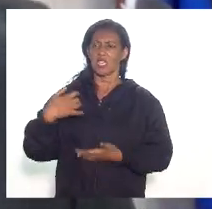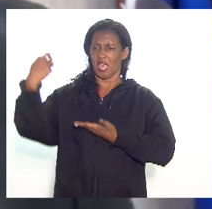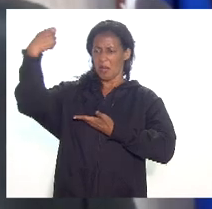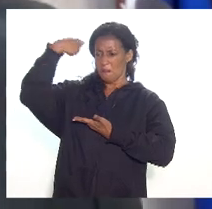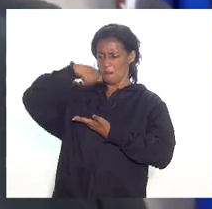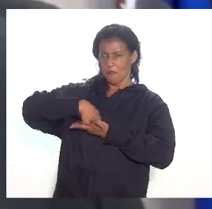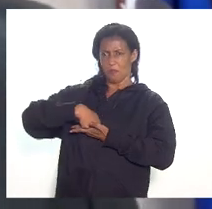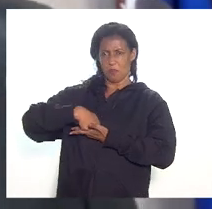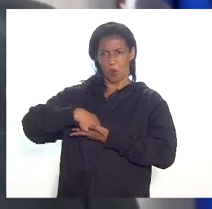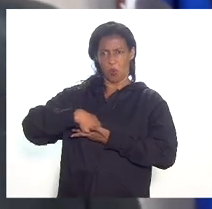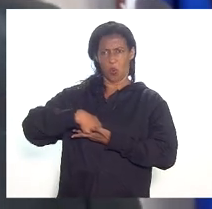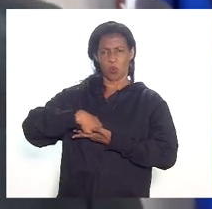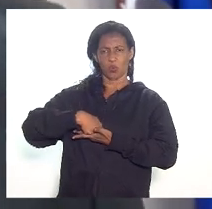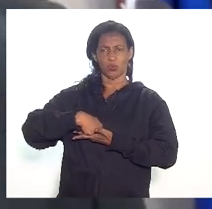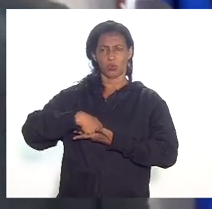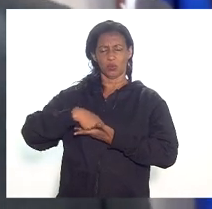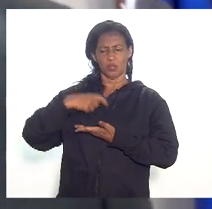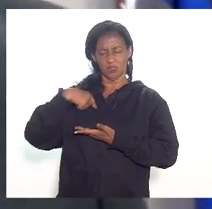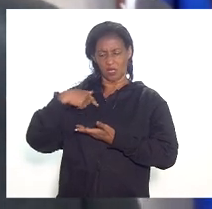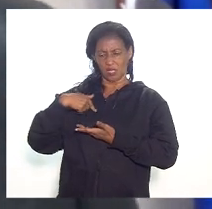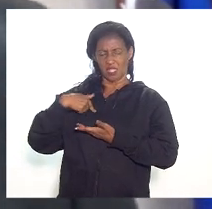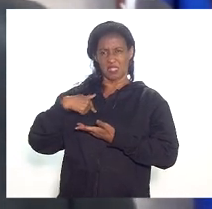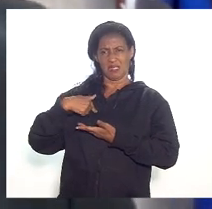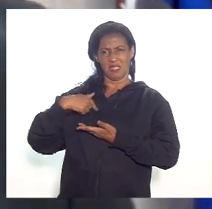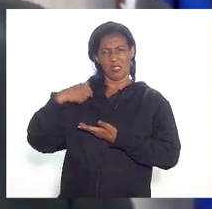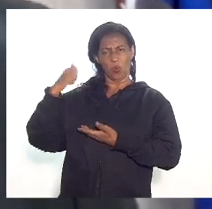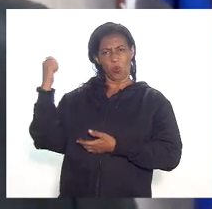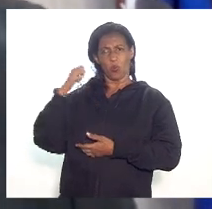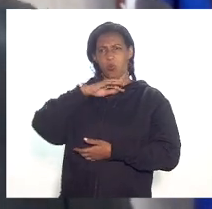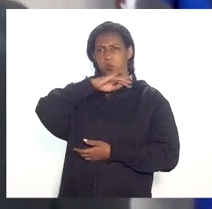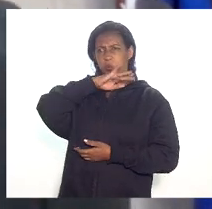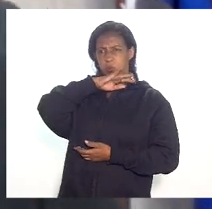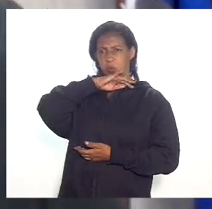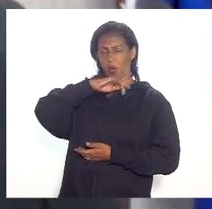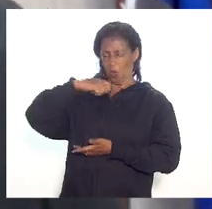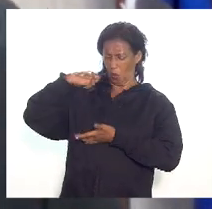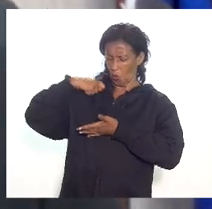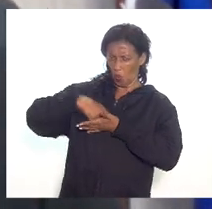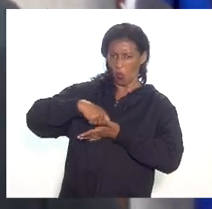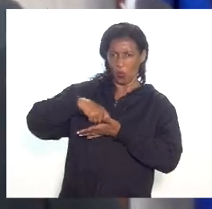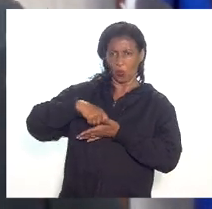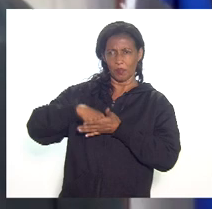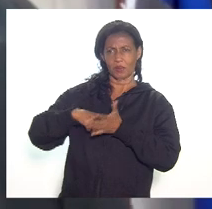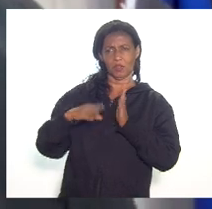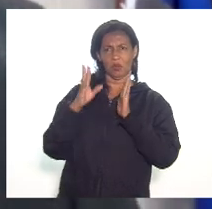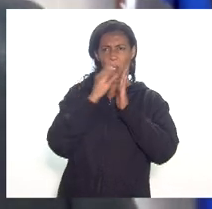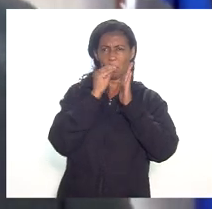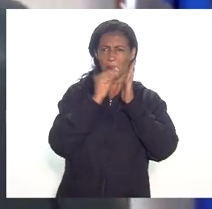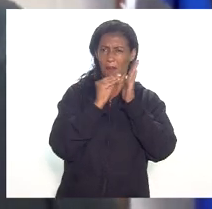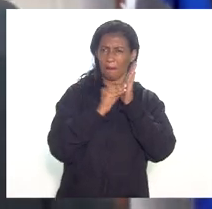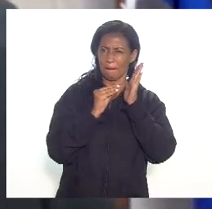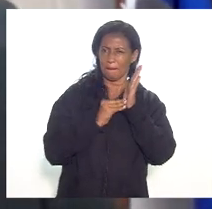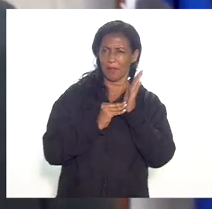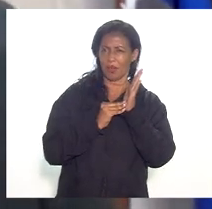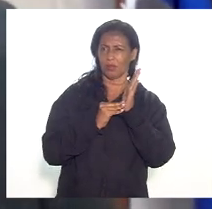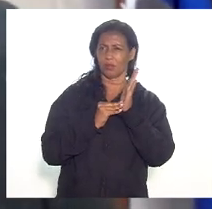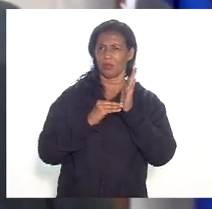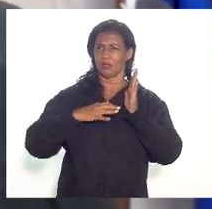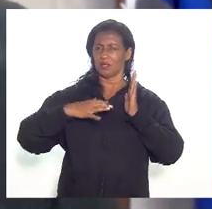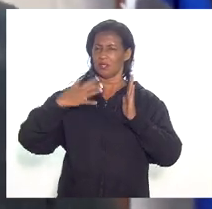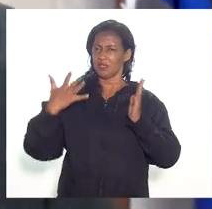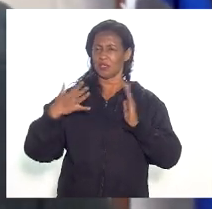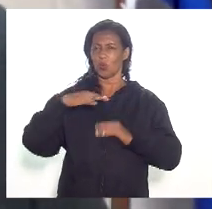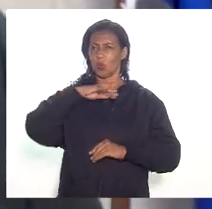vossas excelências dessa maneira ardilosa tentando nos impor uma pauta tão nociva e tão